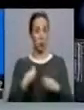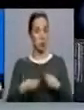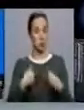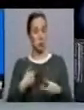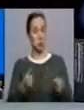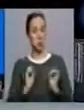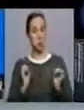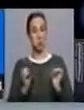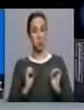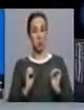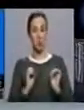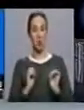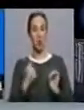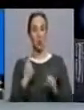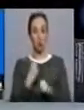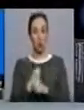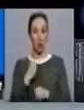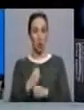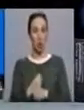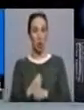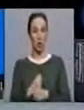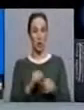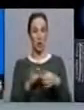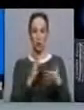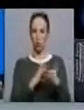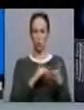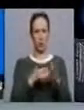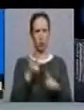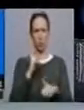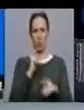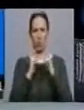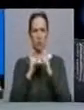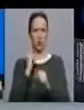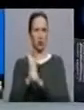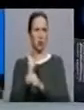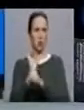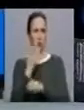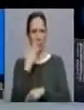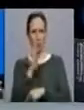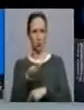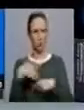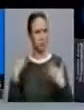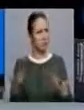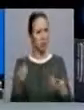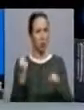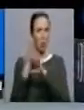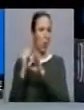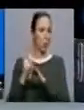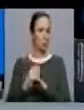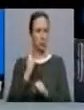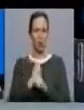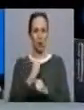faça uma tarefa e isso não tem sal que ver com os exames pode ser uma entrevista de emprego pode ser outra ter essa